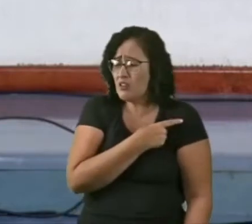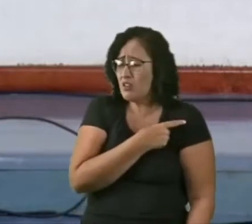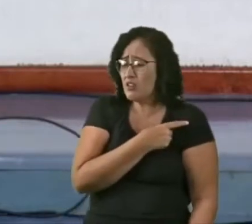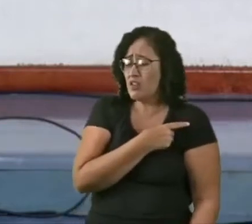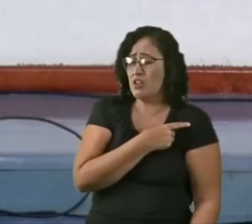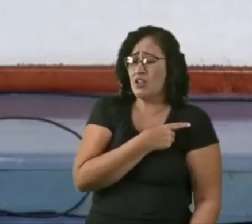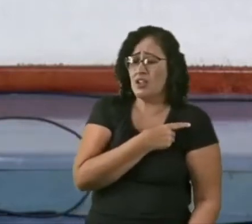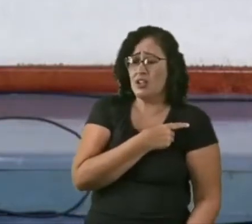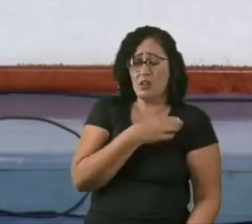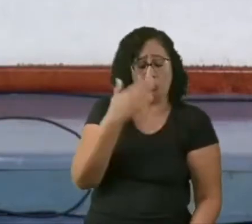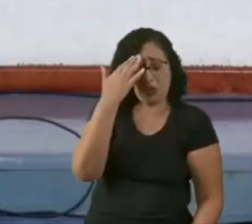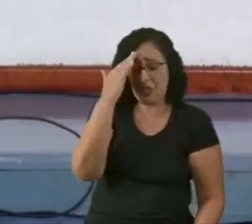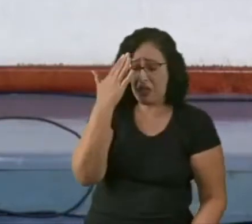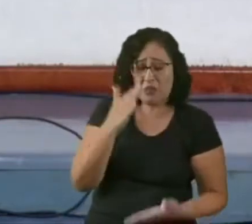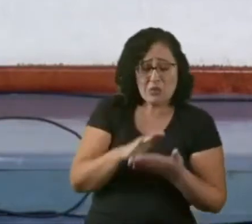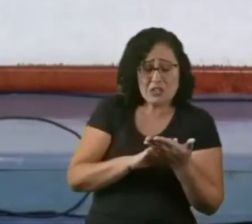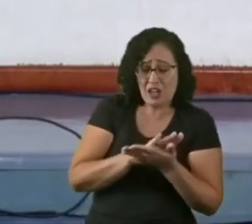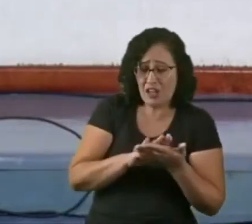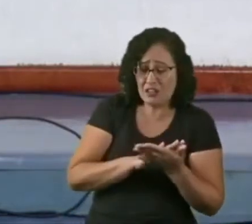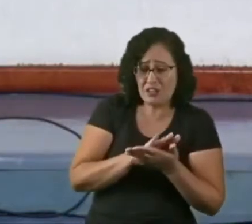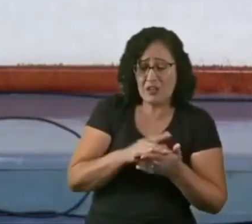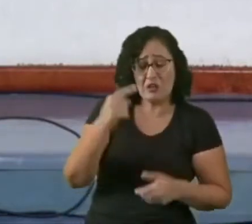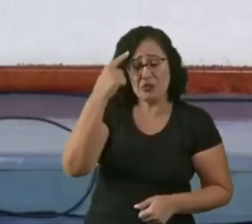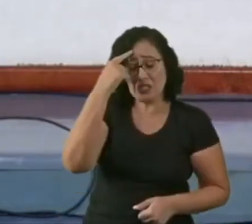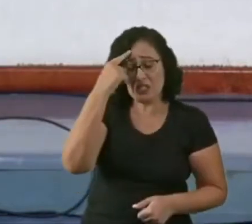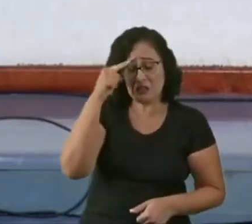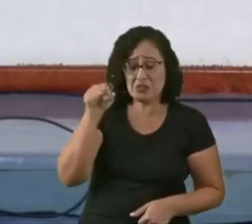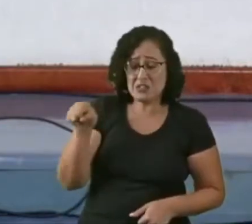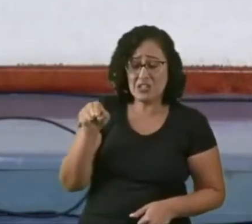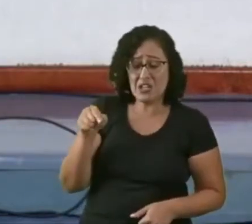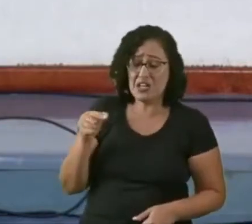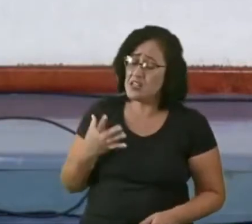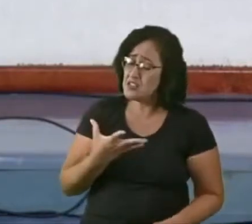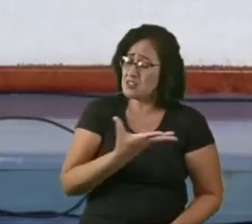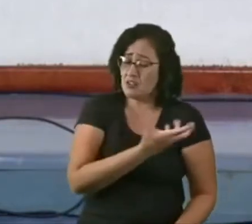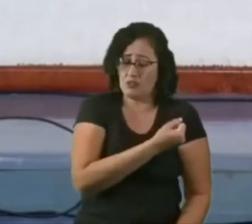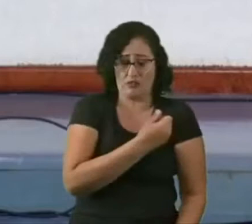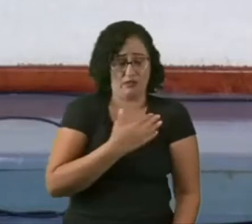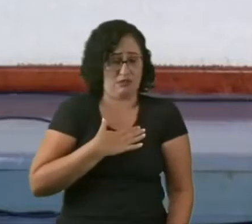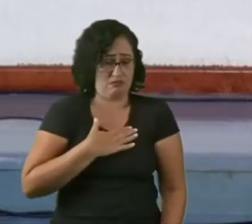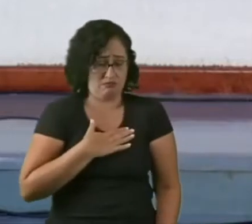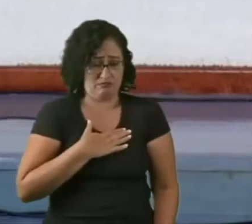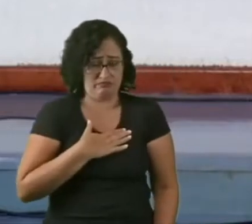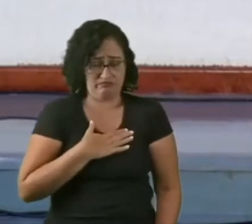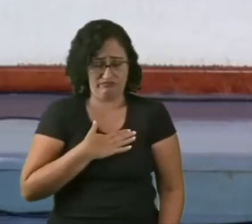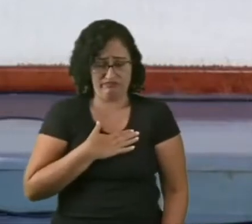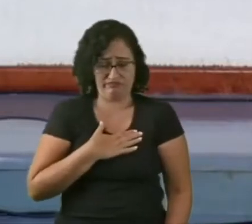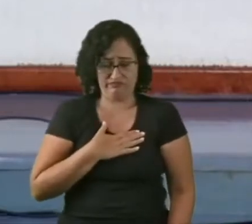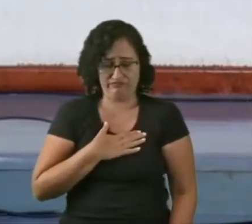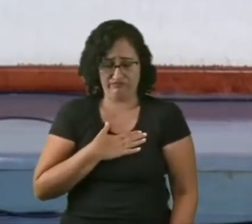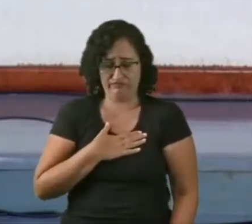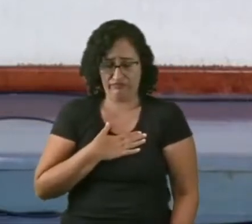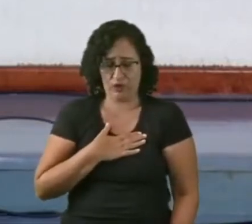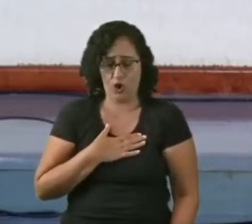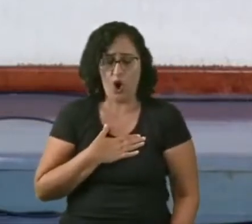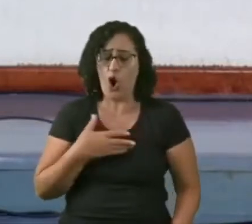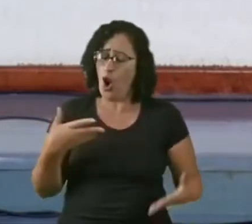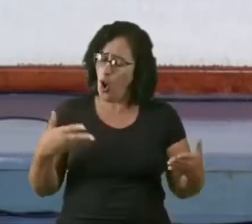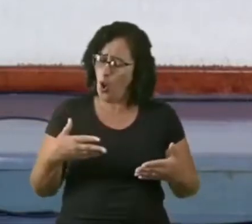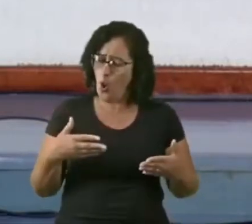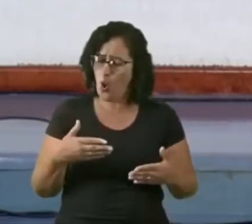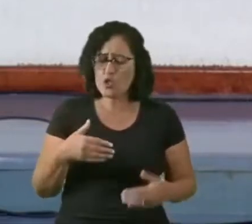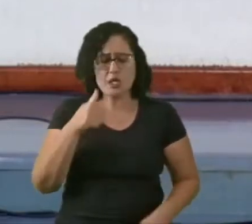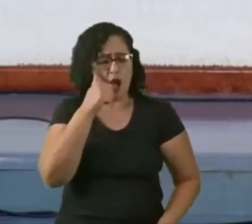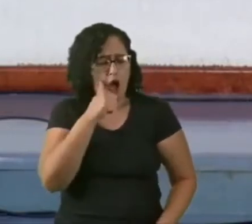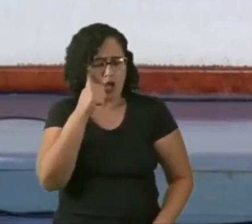tudo isso aconteceu. Algumas das mulheres entre nós nos deram um susto hoje. Foram de